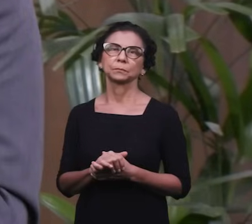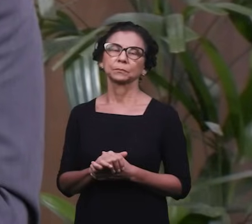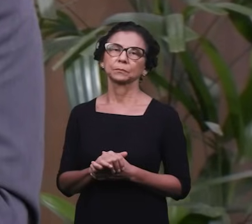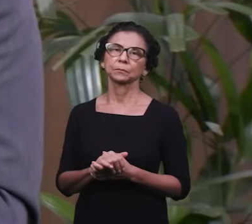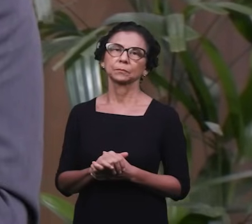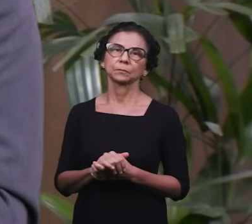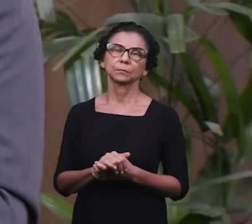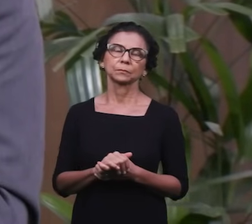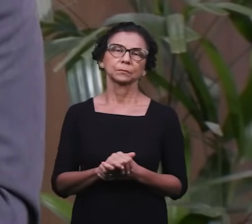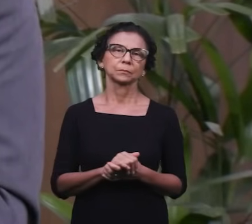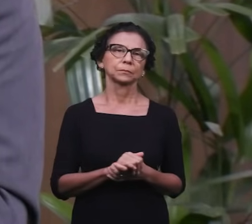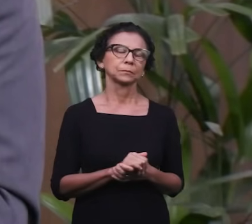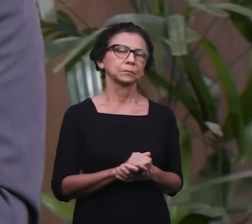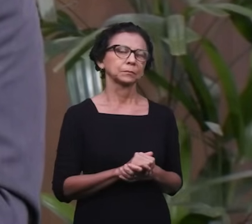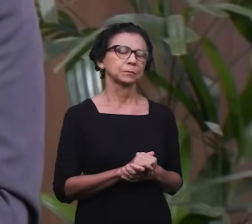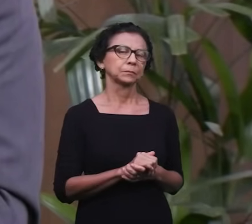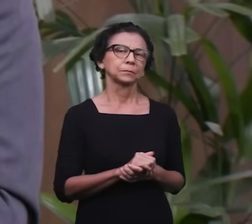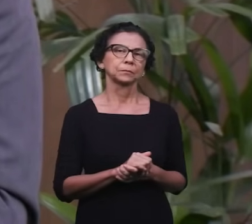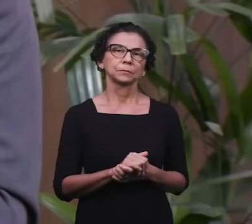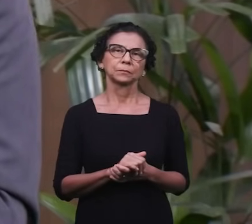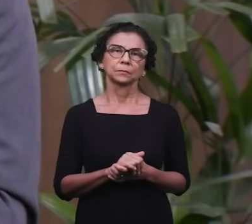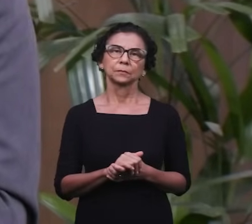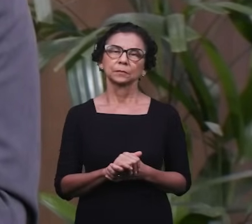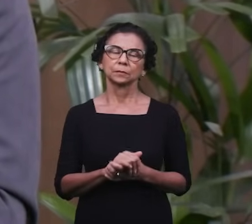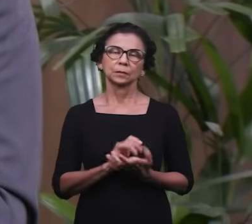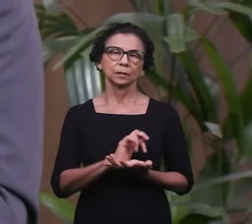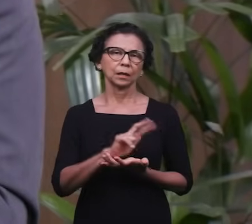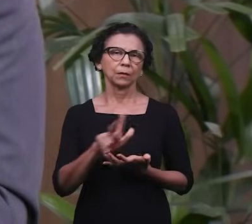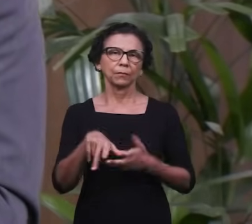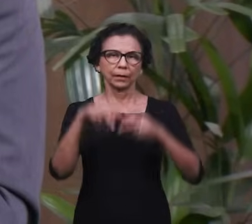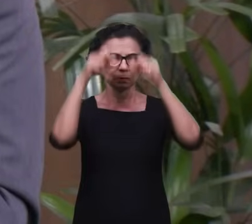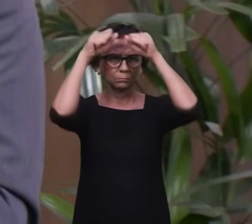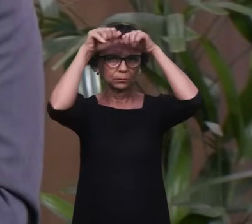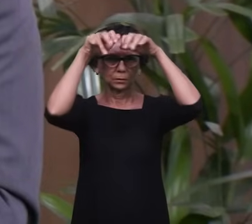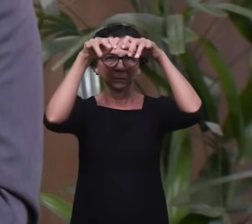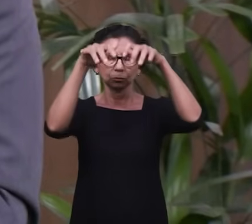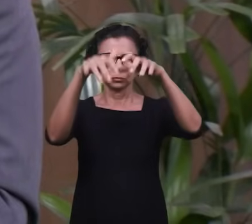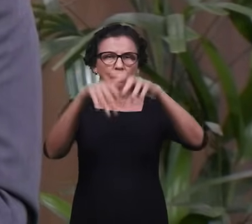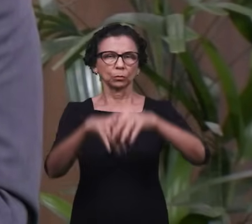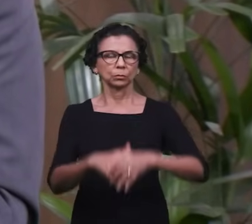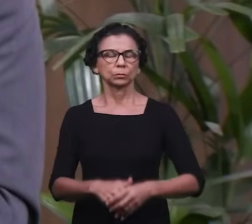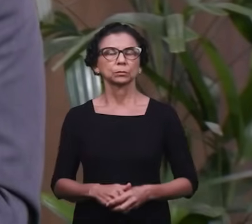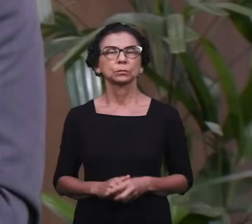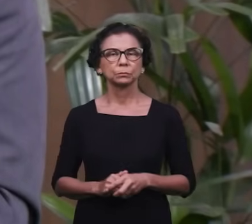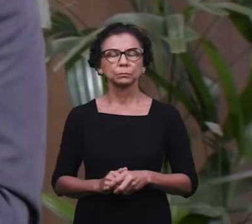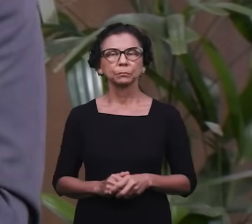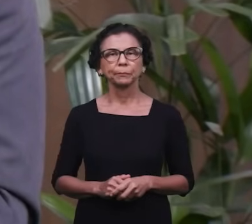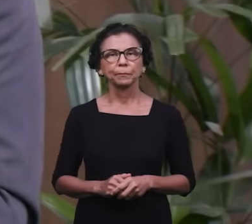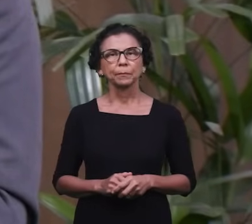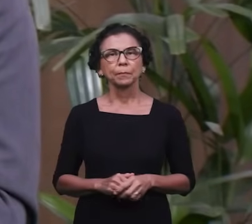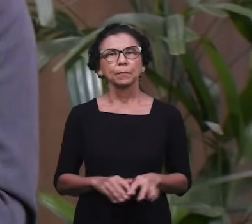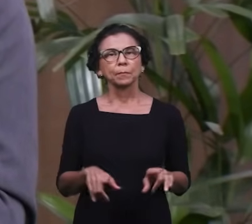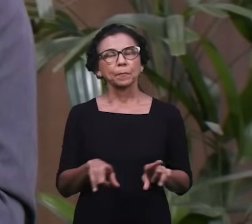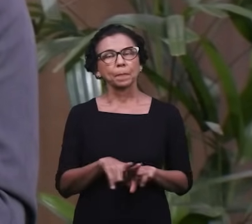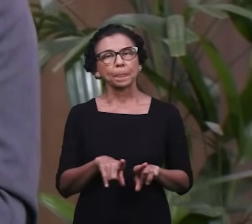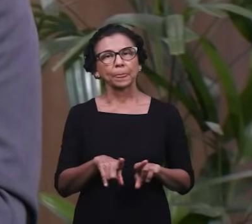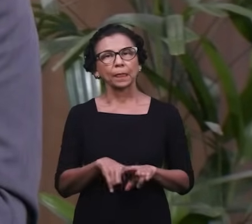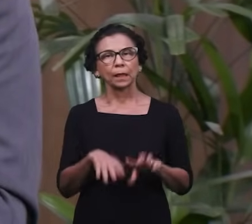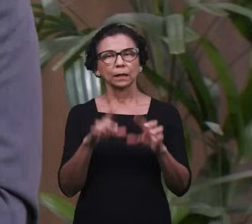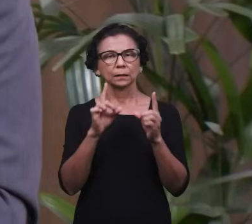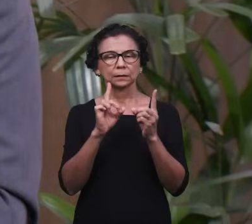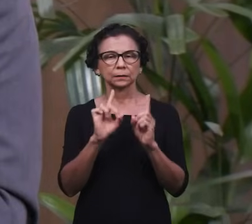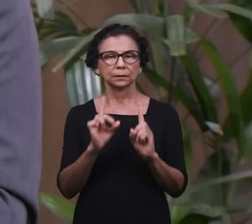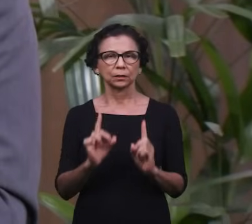TEA, mas a tantos outros transtornos, pessoas também com deficiência, que são os PCDs, né?